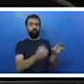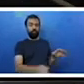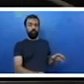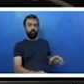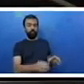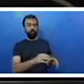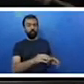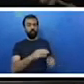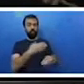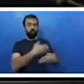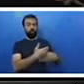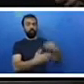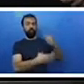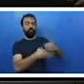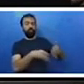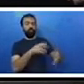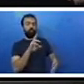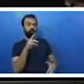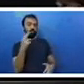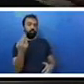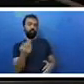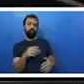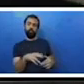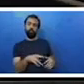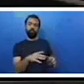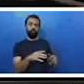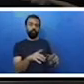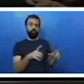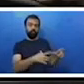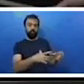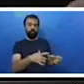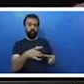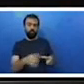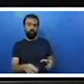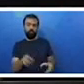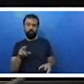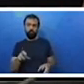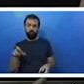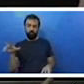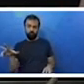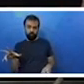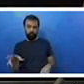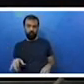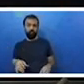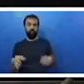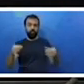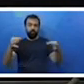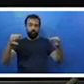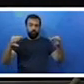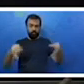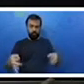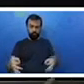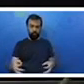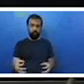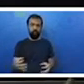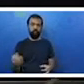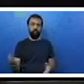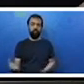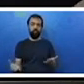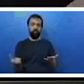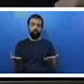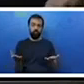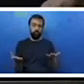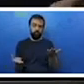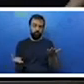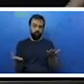barras, muros, muretas e outros locais que exigem essa capacidade física com mais precisão. Então o equilíbrio, né, assim como nós utilizamos o